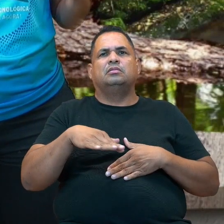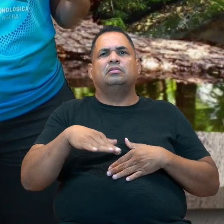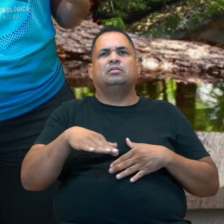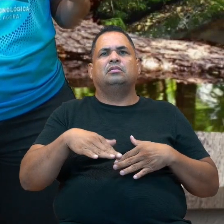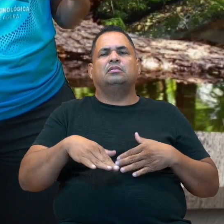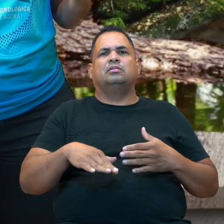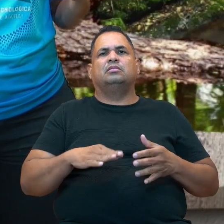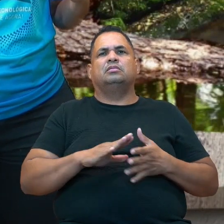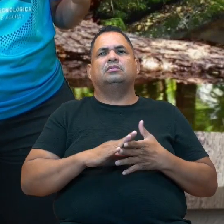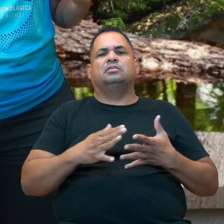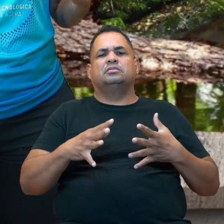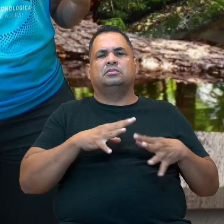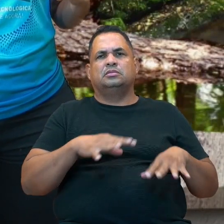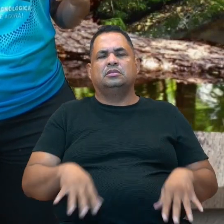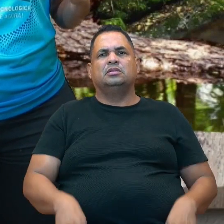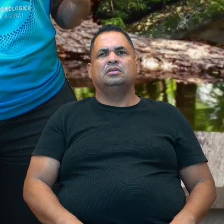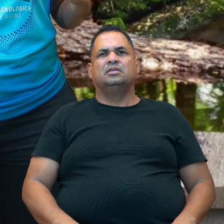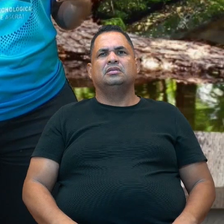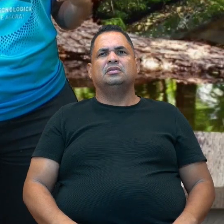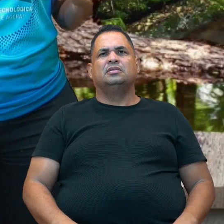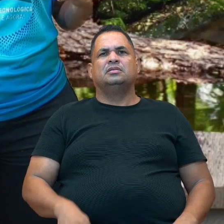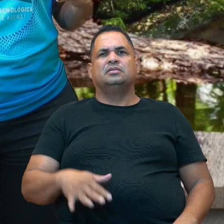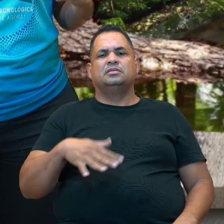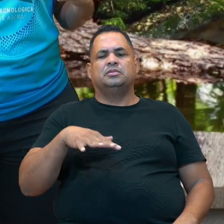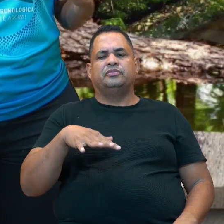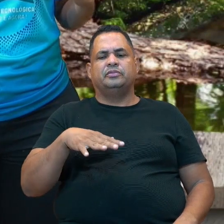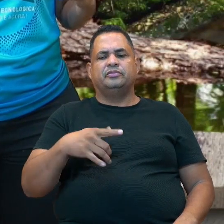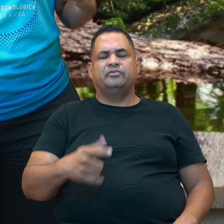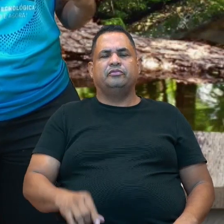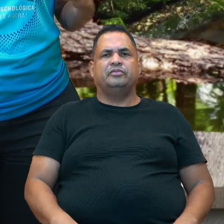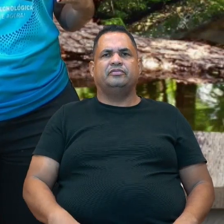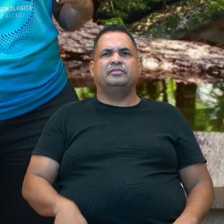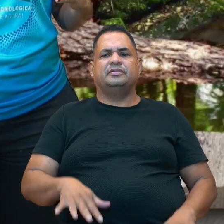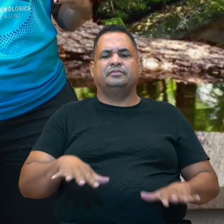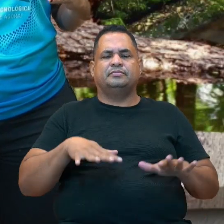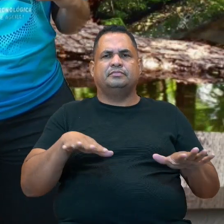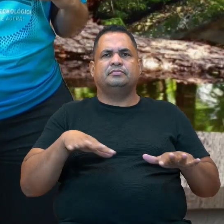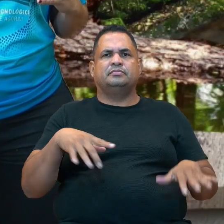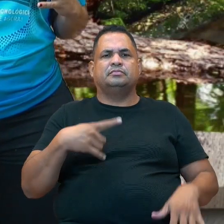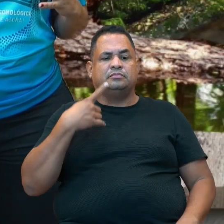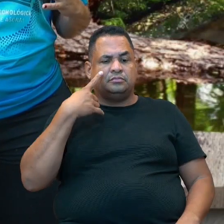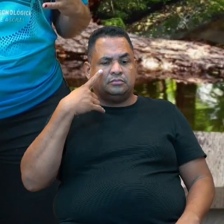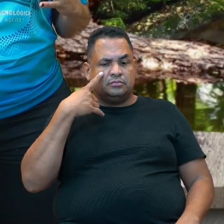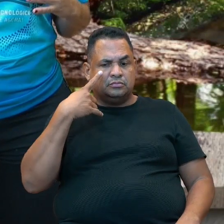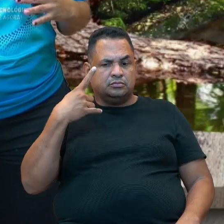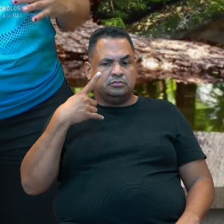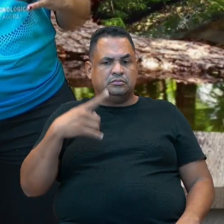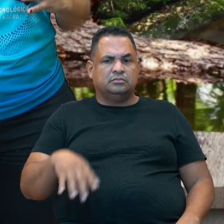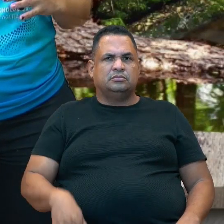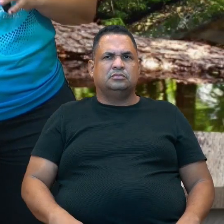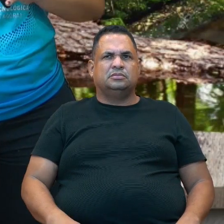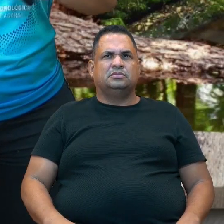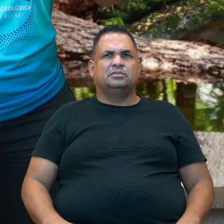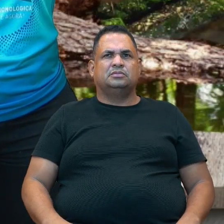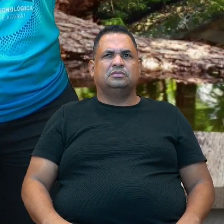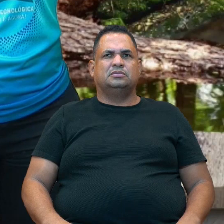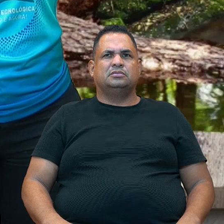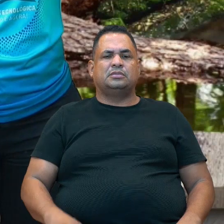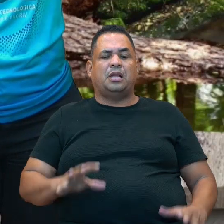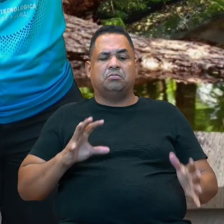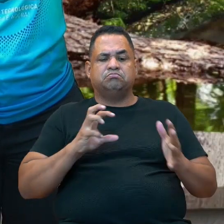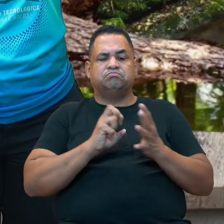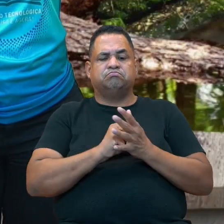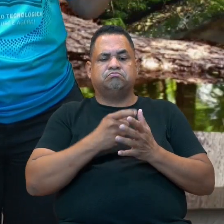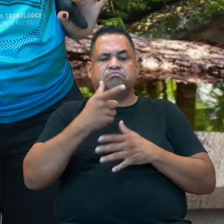contrações musculares, né? Se debatendo no chão, chama a atenção daquele que é o predador, e aí eles